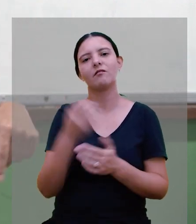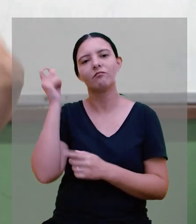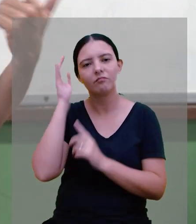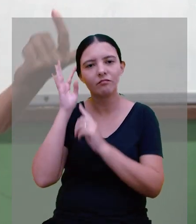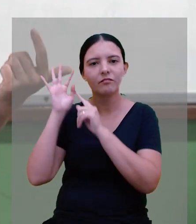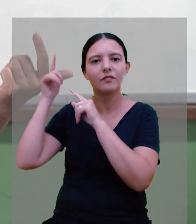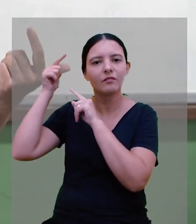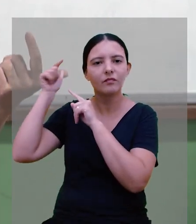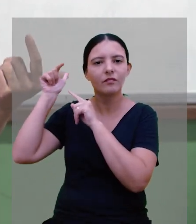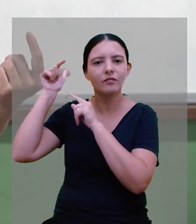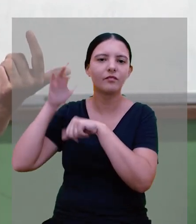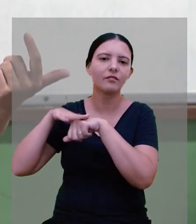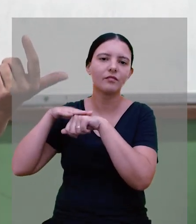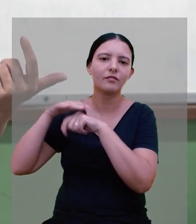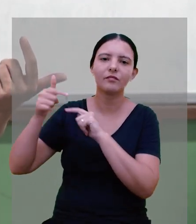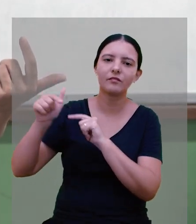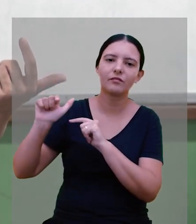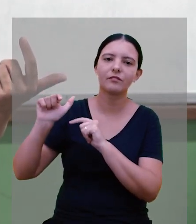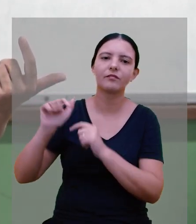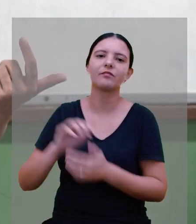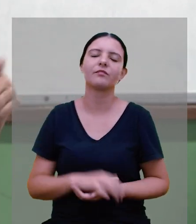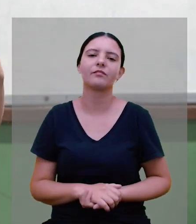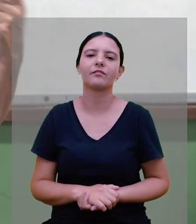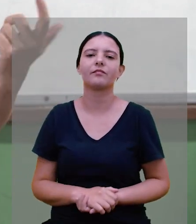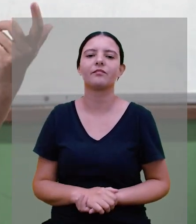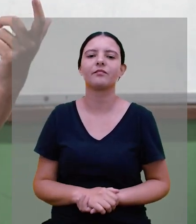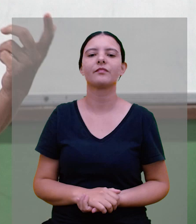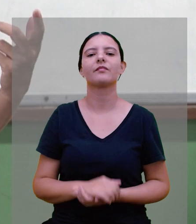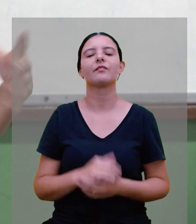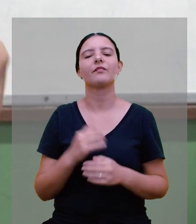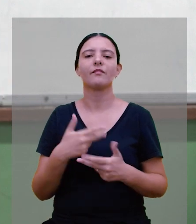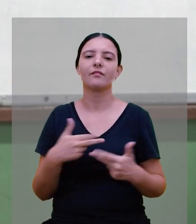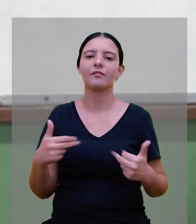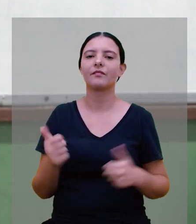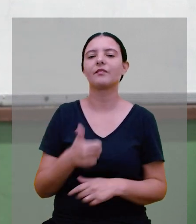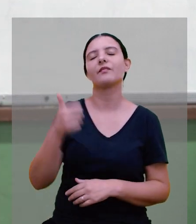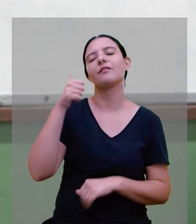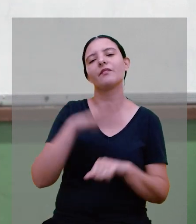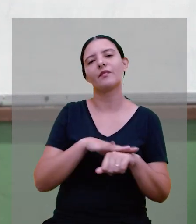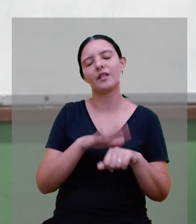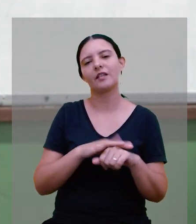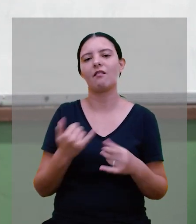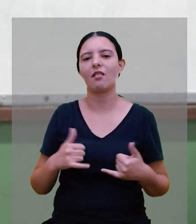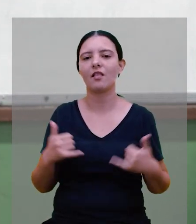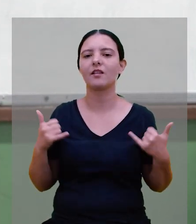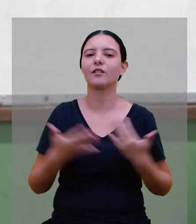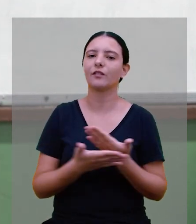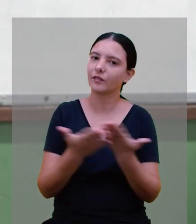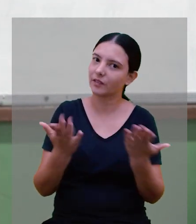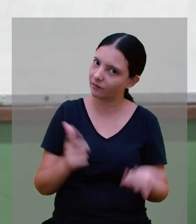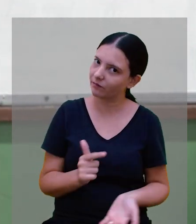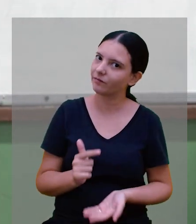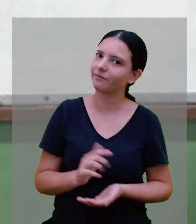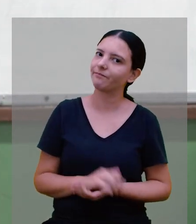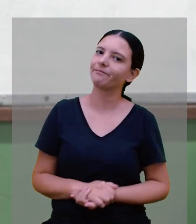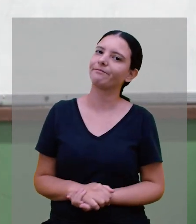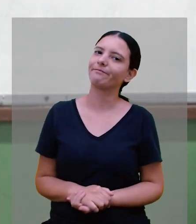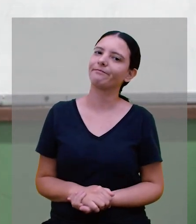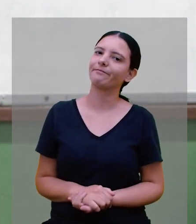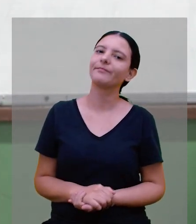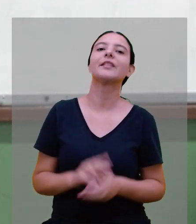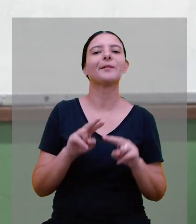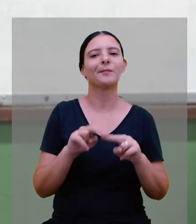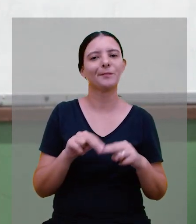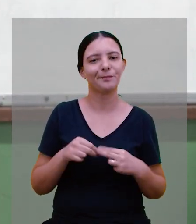reimaginar, em refazer, né? Em construir coisas melhores, a partir dessa energia que vocês têm. Né? E é